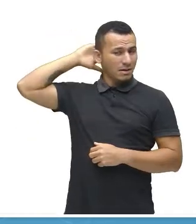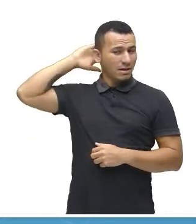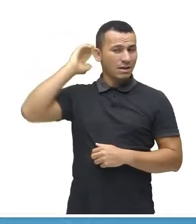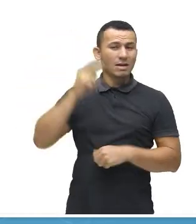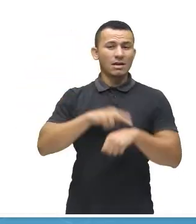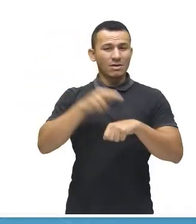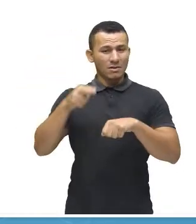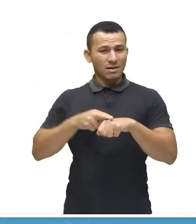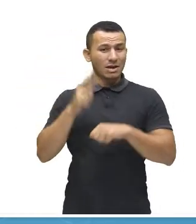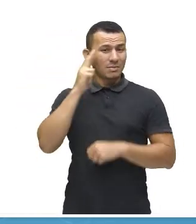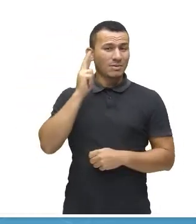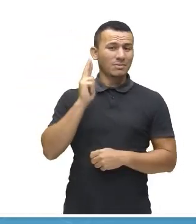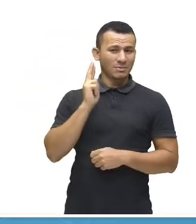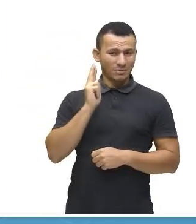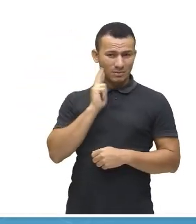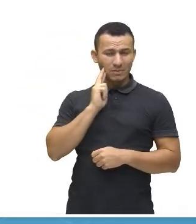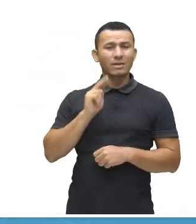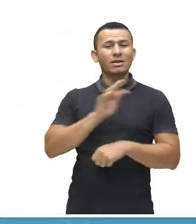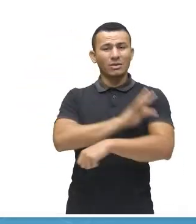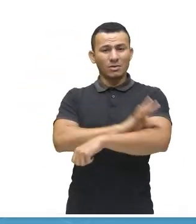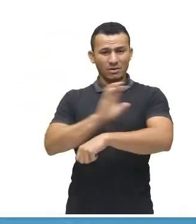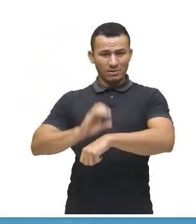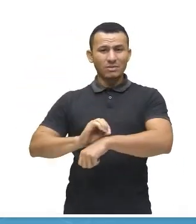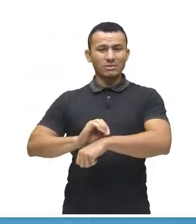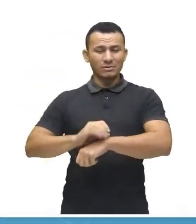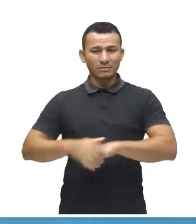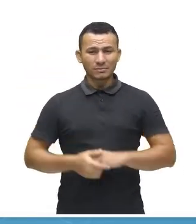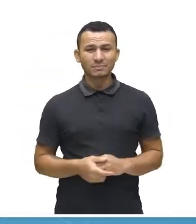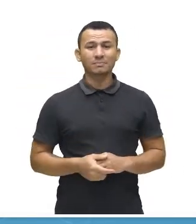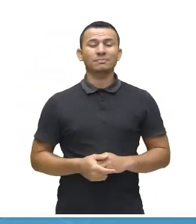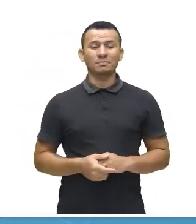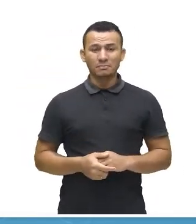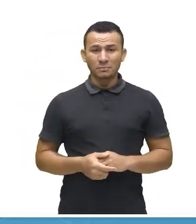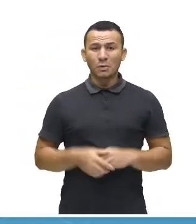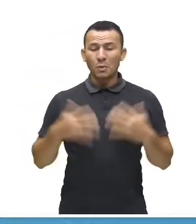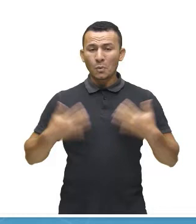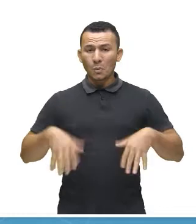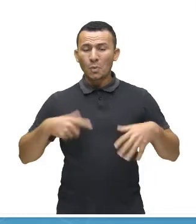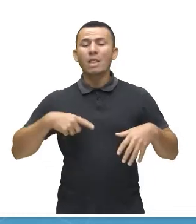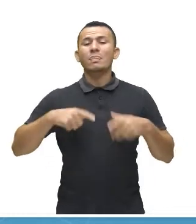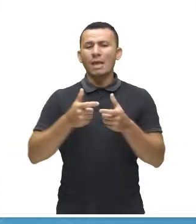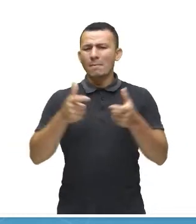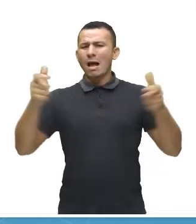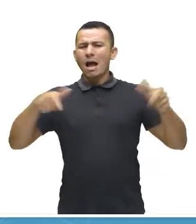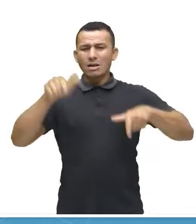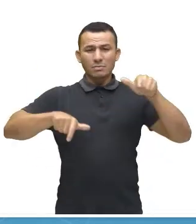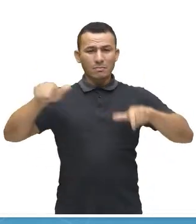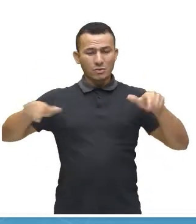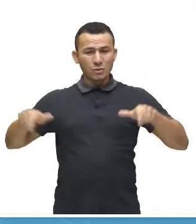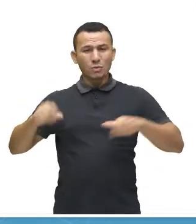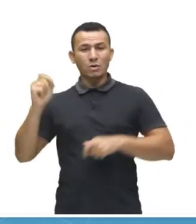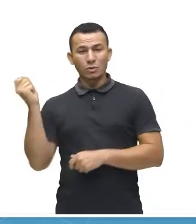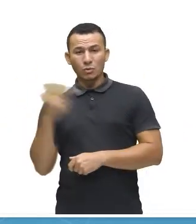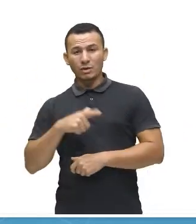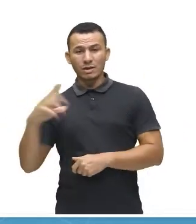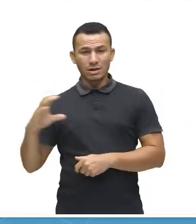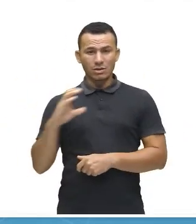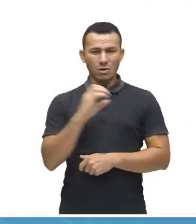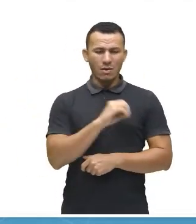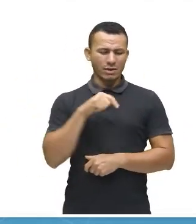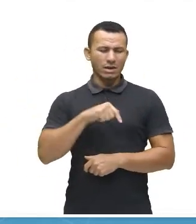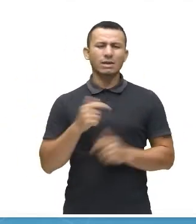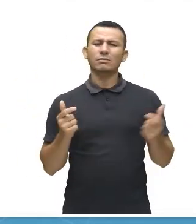Roraima, Rondônia e Tocantins. Embora seja mais populosa que a região centro-oeste, que é a